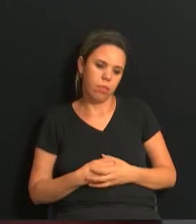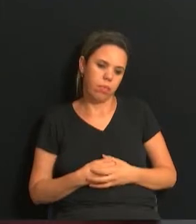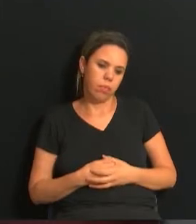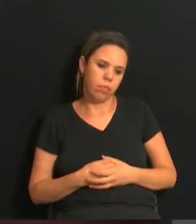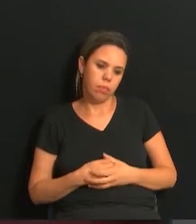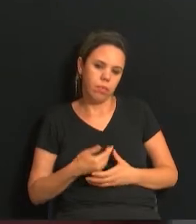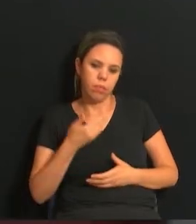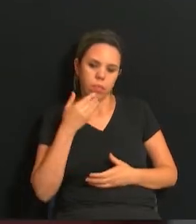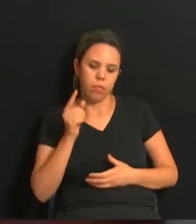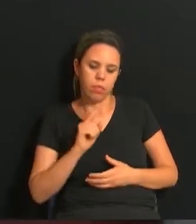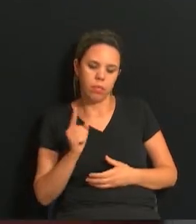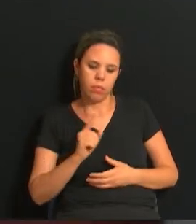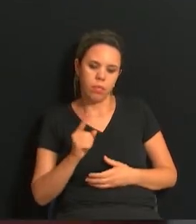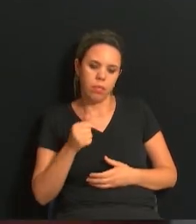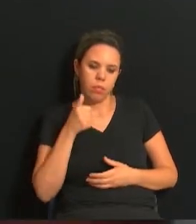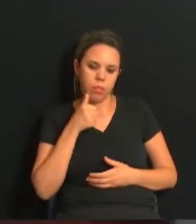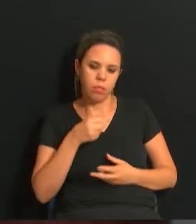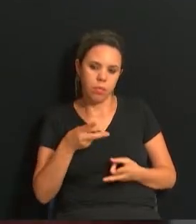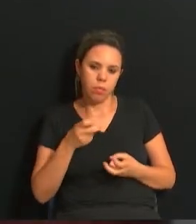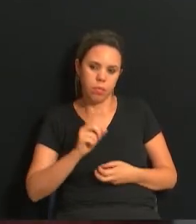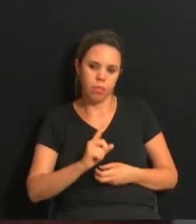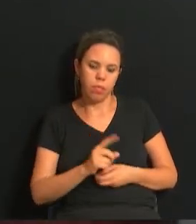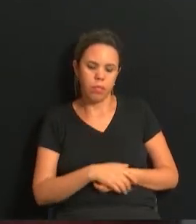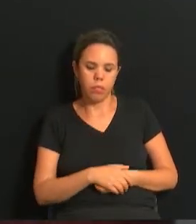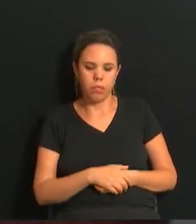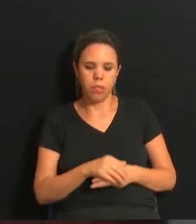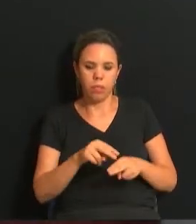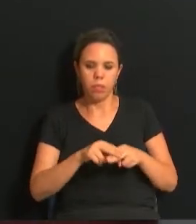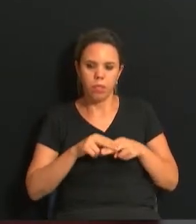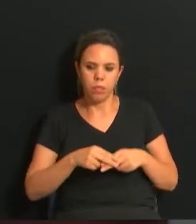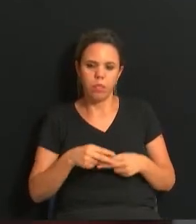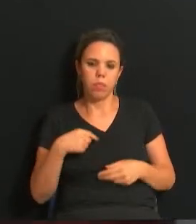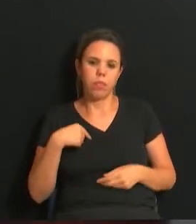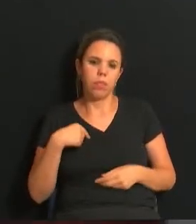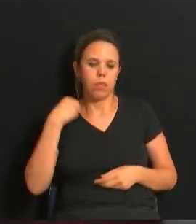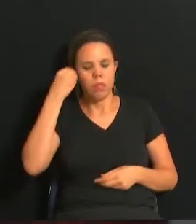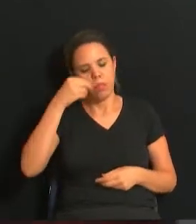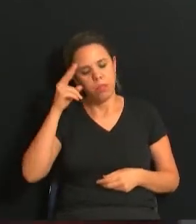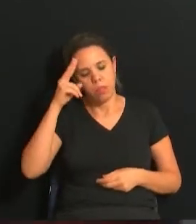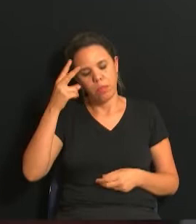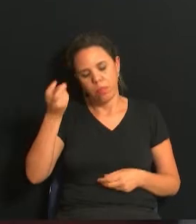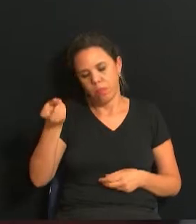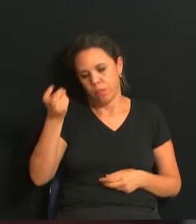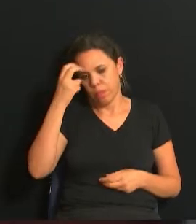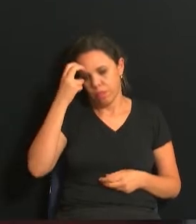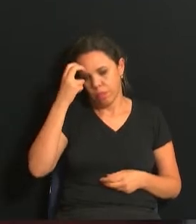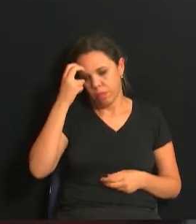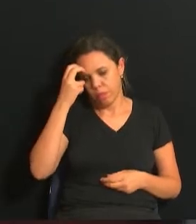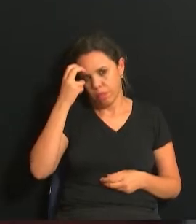fácil da mulher identificar por conta da nossa formação histórica, cultural.